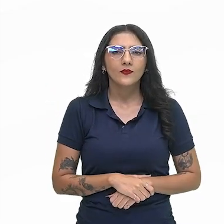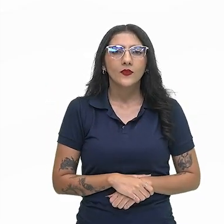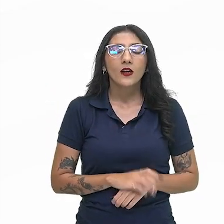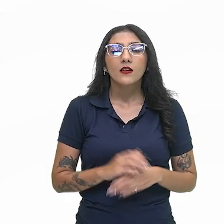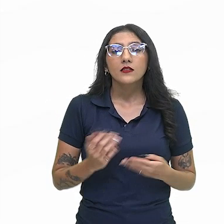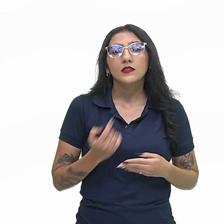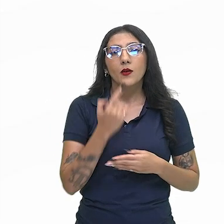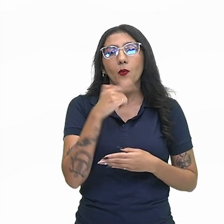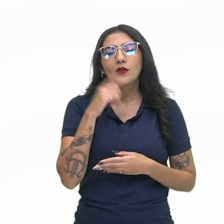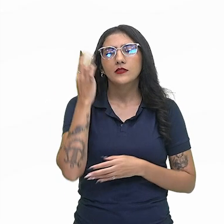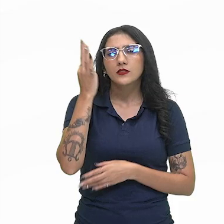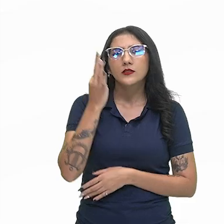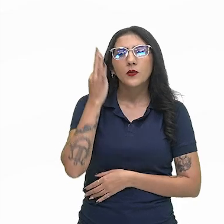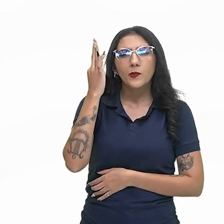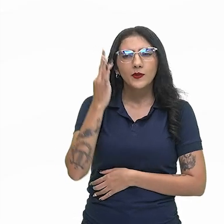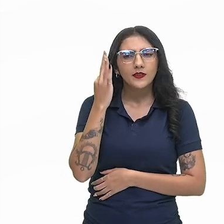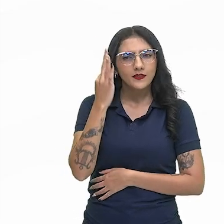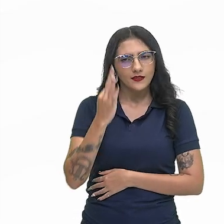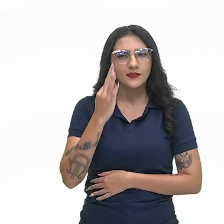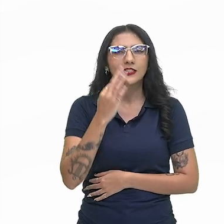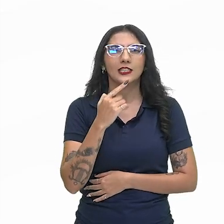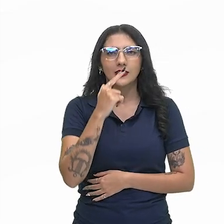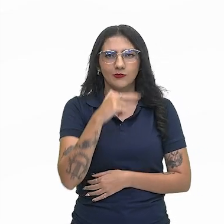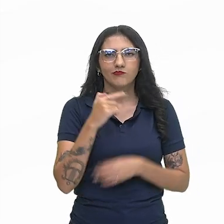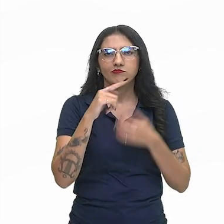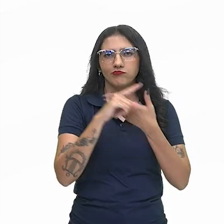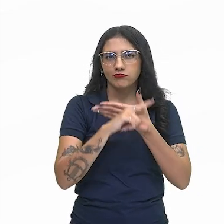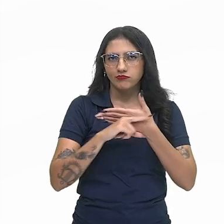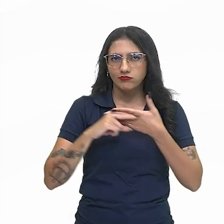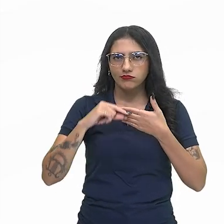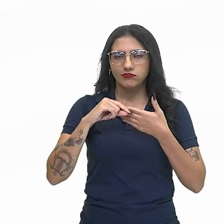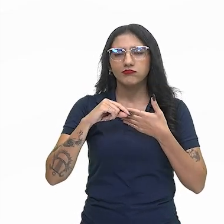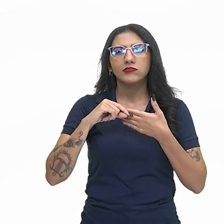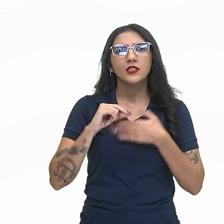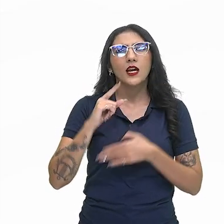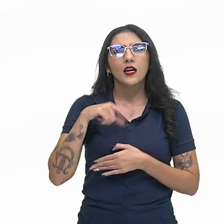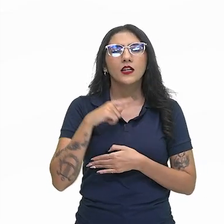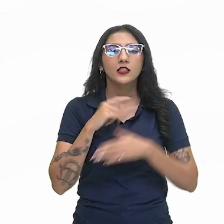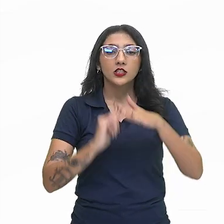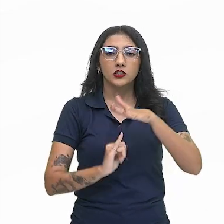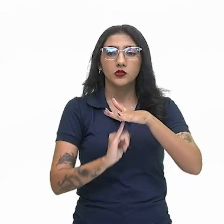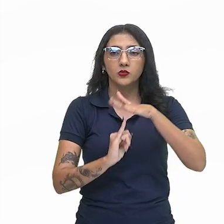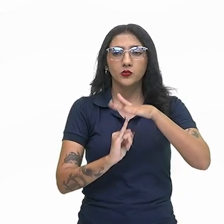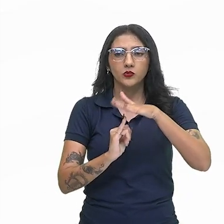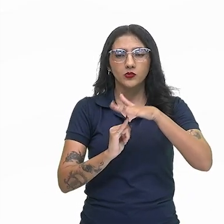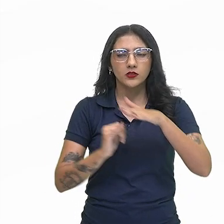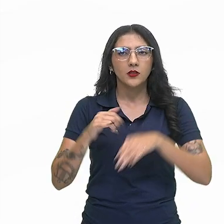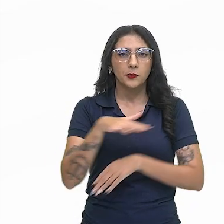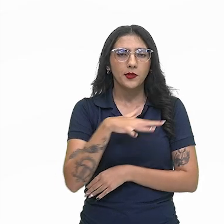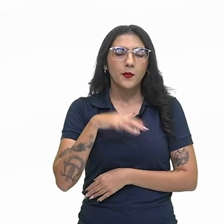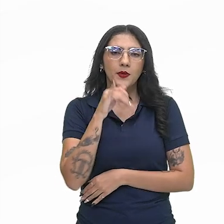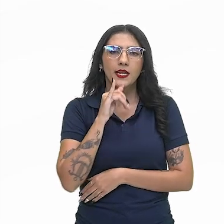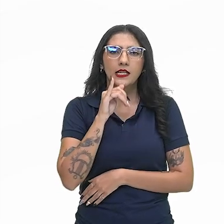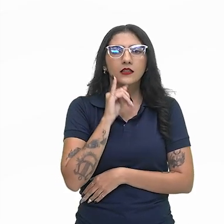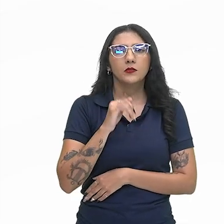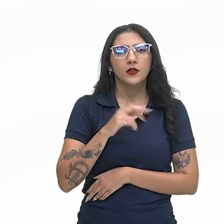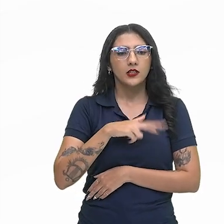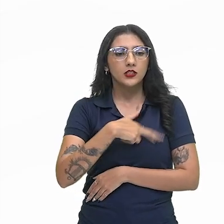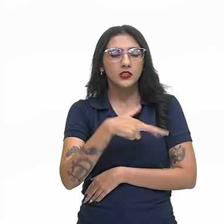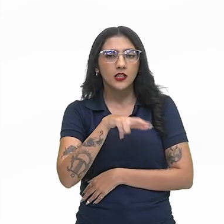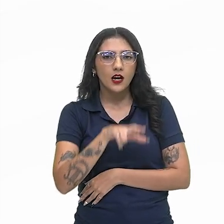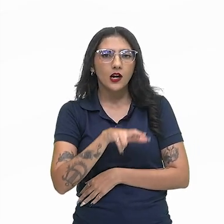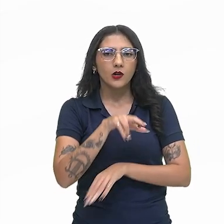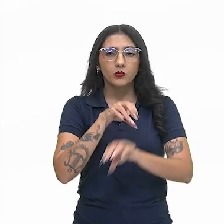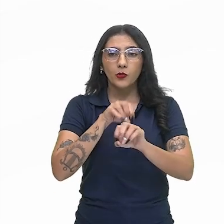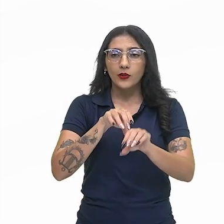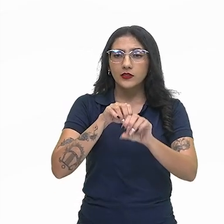o pensador, né, segundo aí o nosso Durkheim, as instituições sociais, como a religião, a educação e